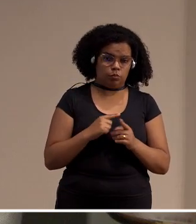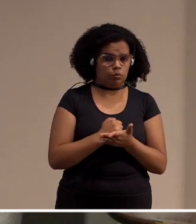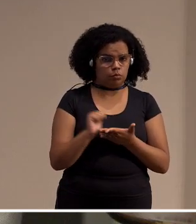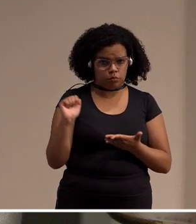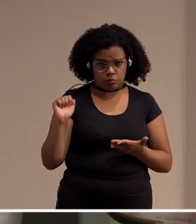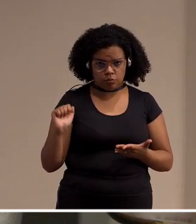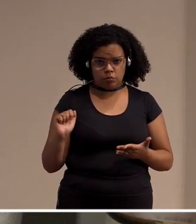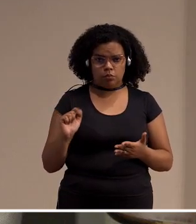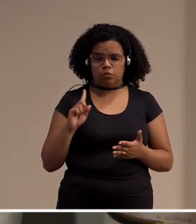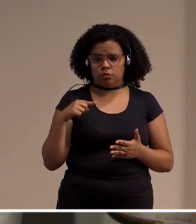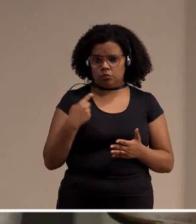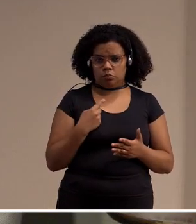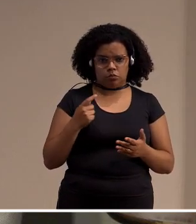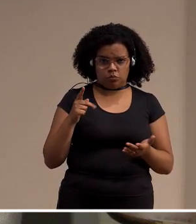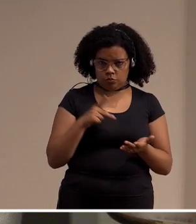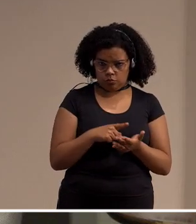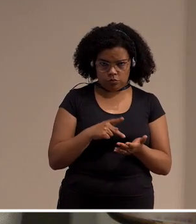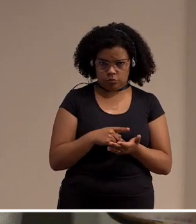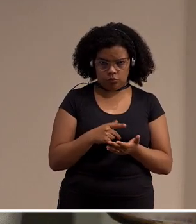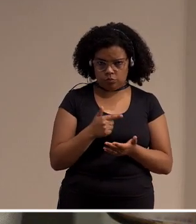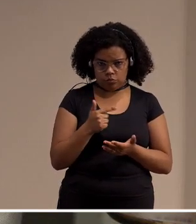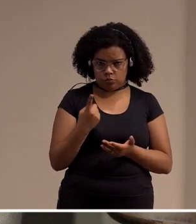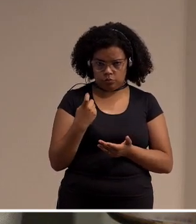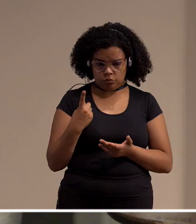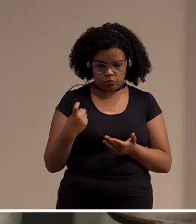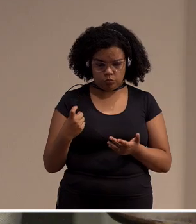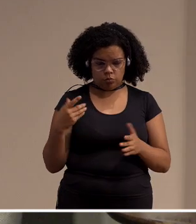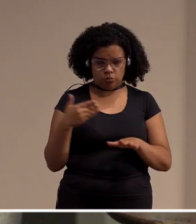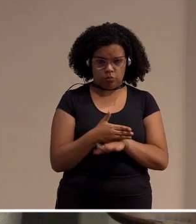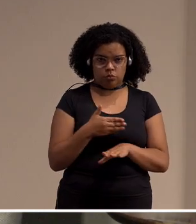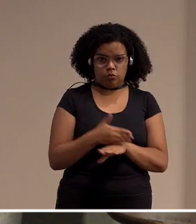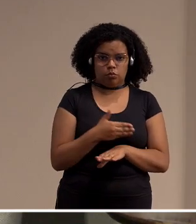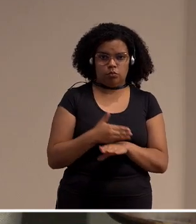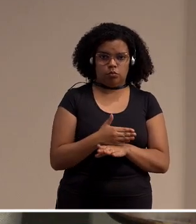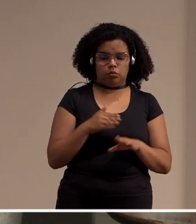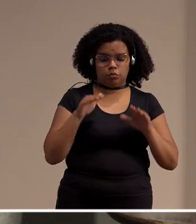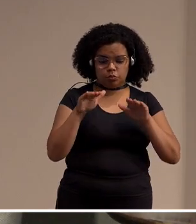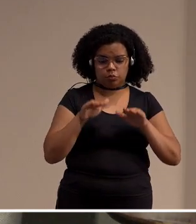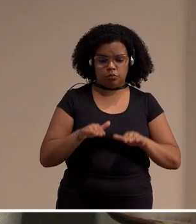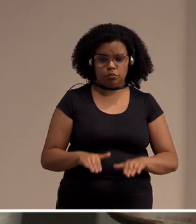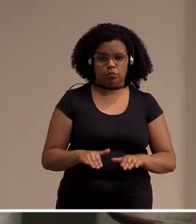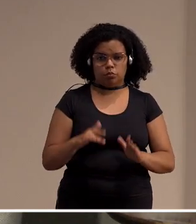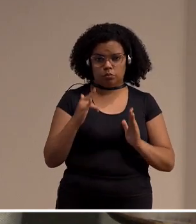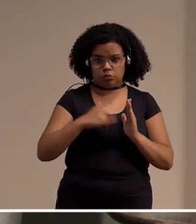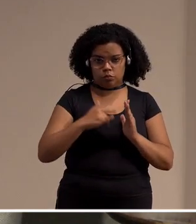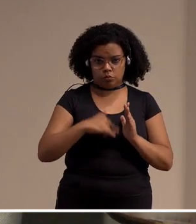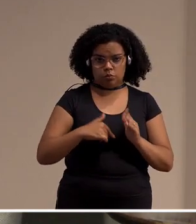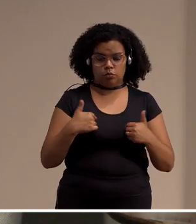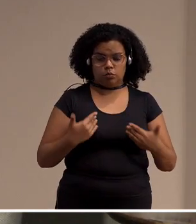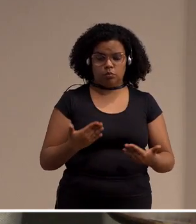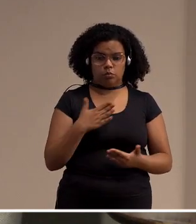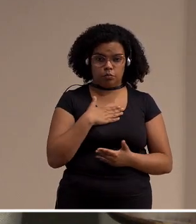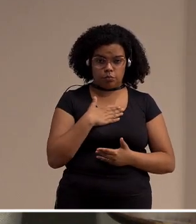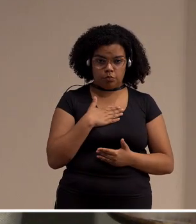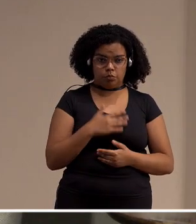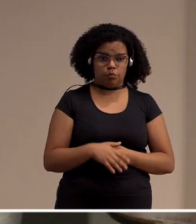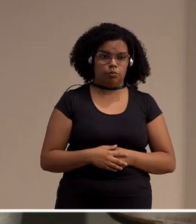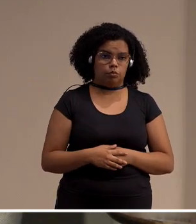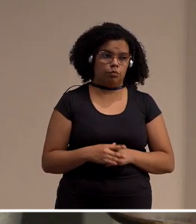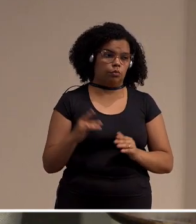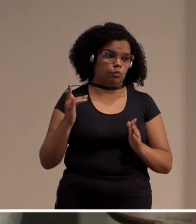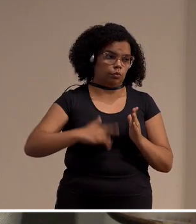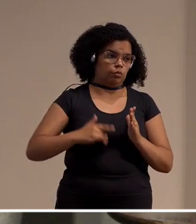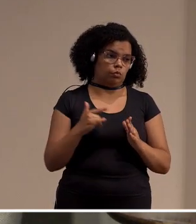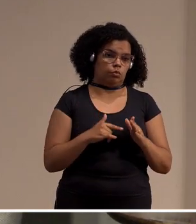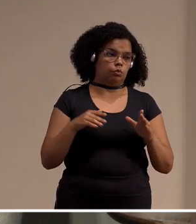que a gente realmente o único acesso a ele são os arquivos, os documentos. Então, para mim, o documento